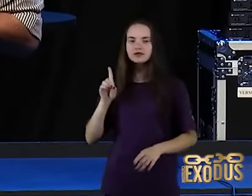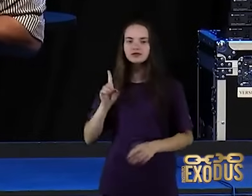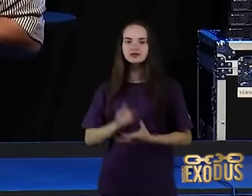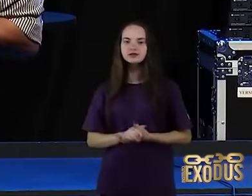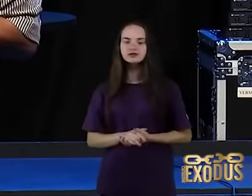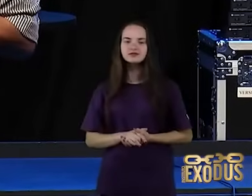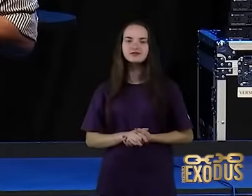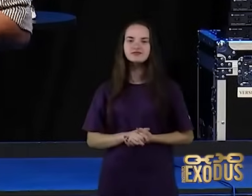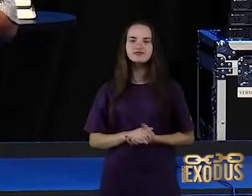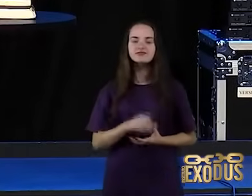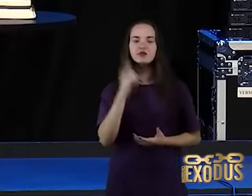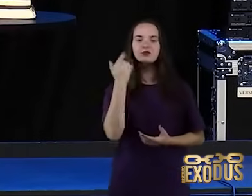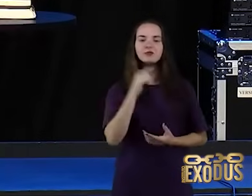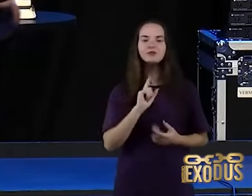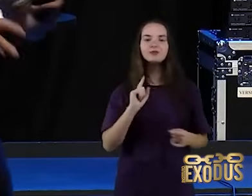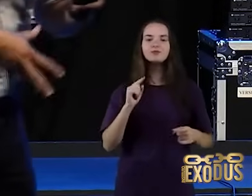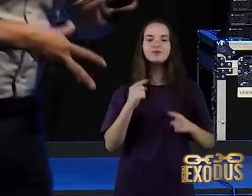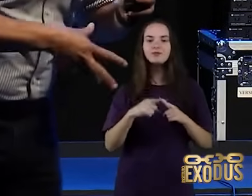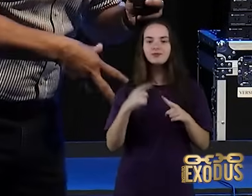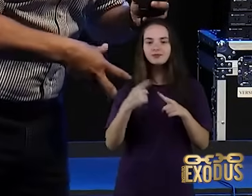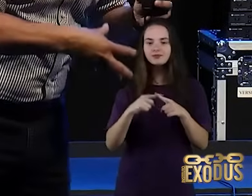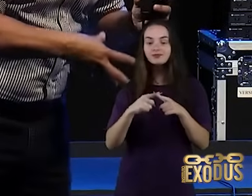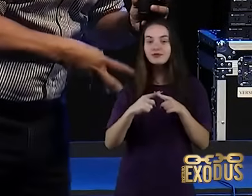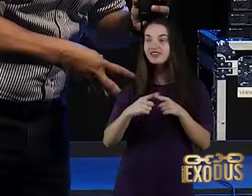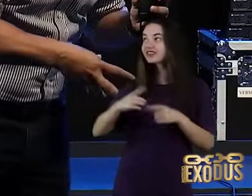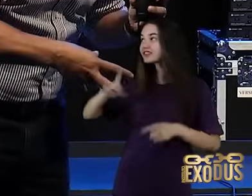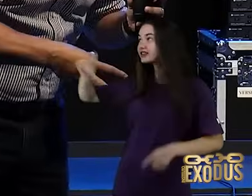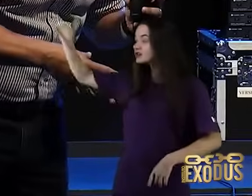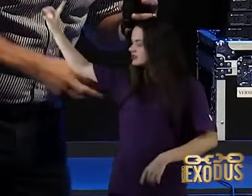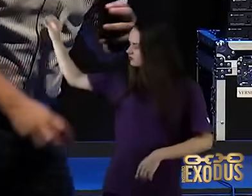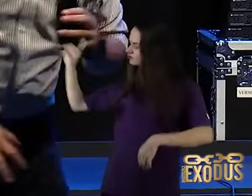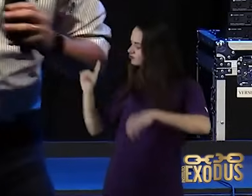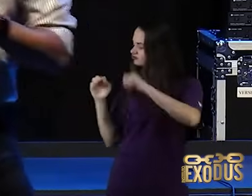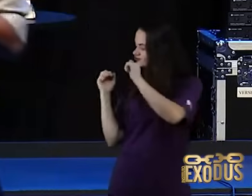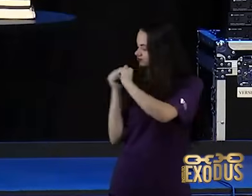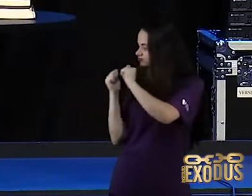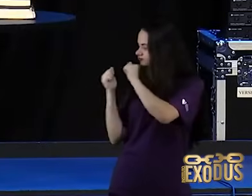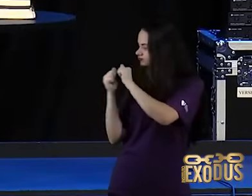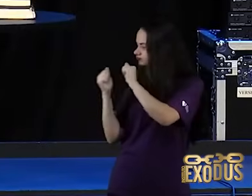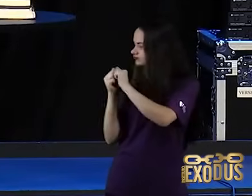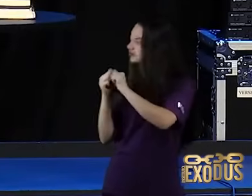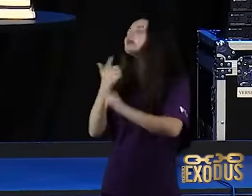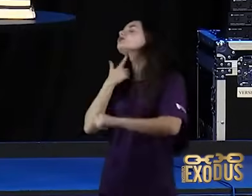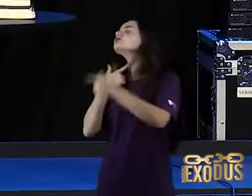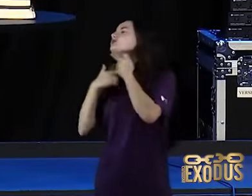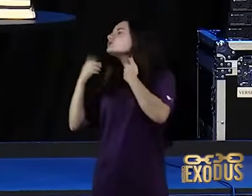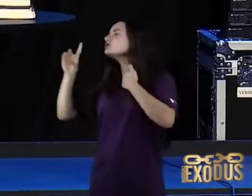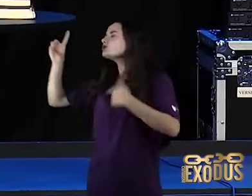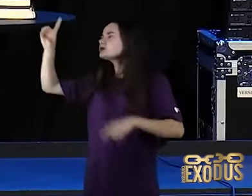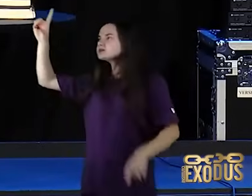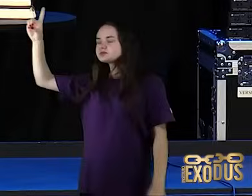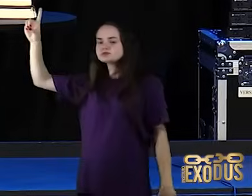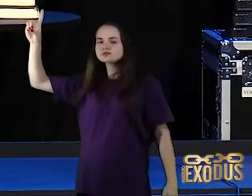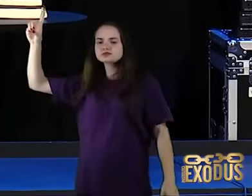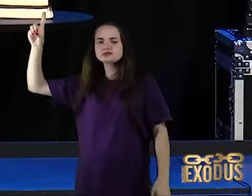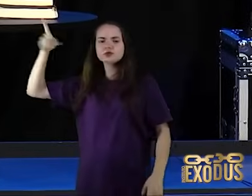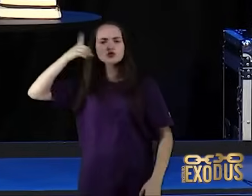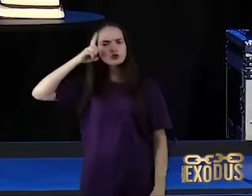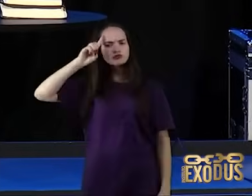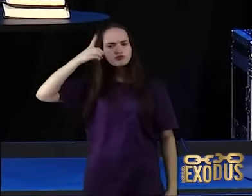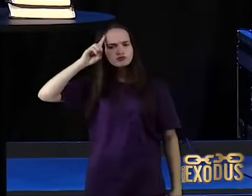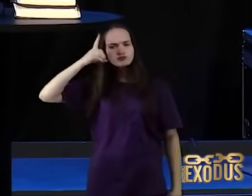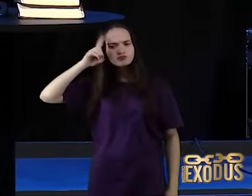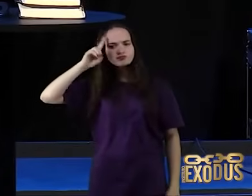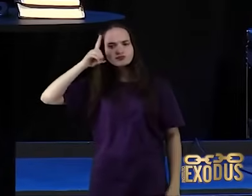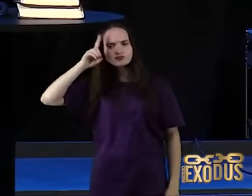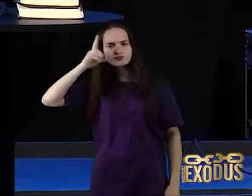poder ir mais longe por quê Porque eu tenho um Deus comigo e eu tenho sede desse Deus para todos os dias